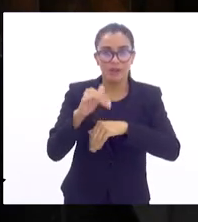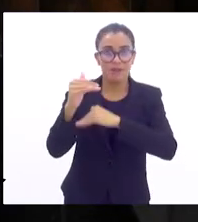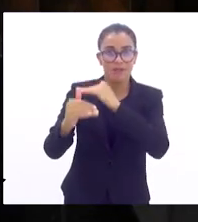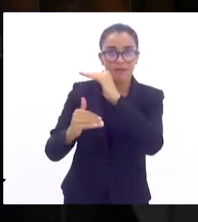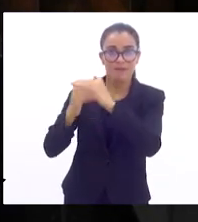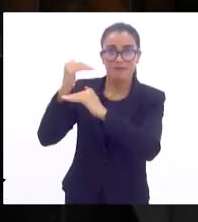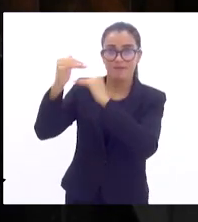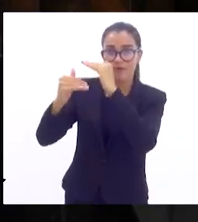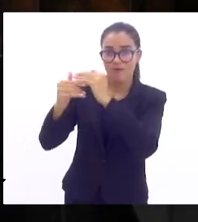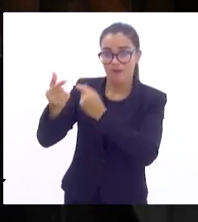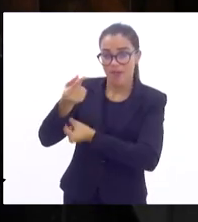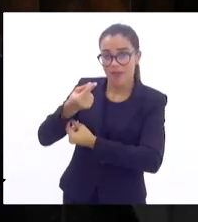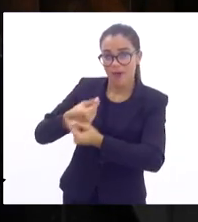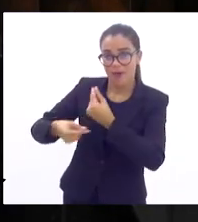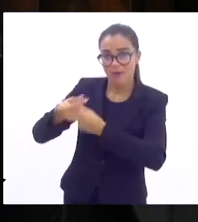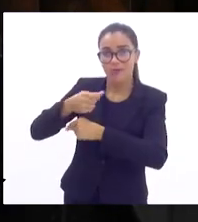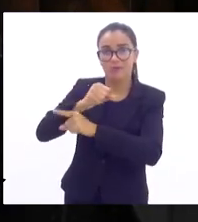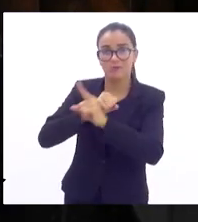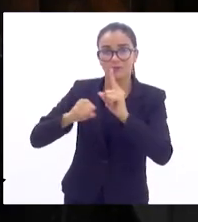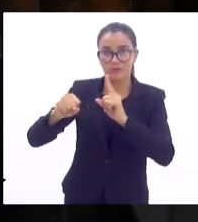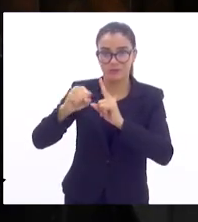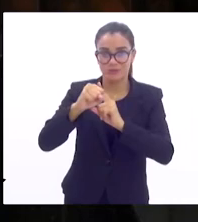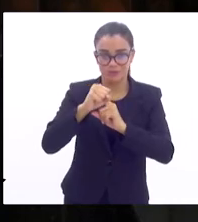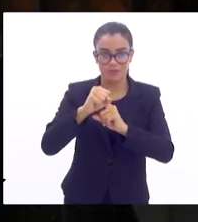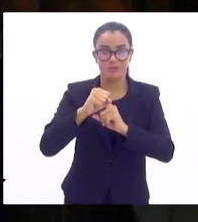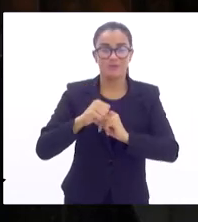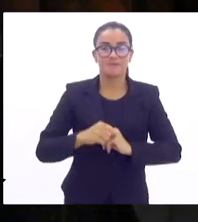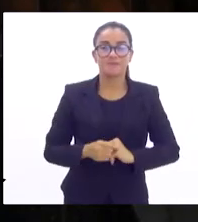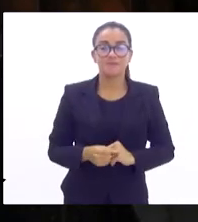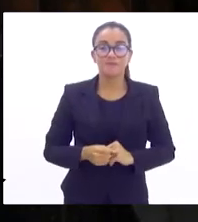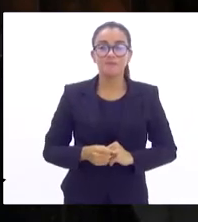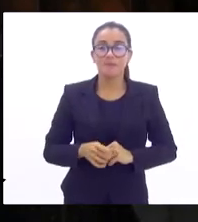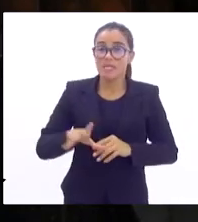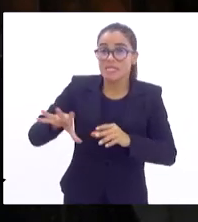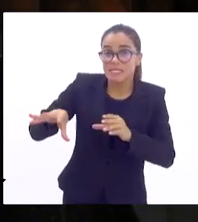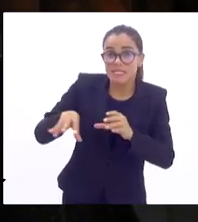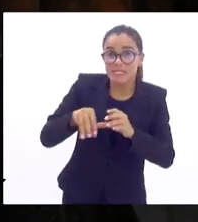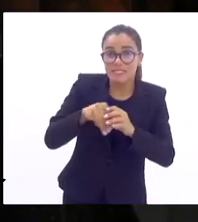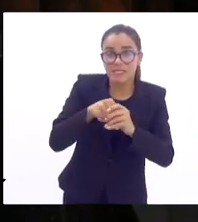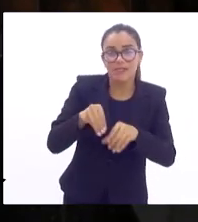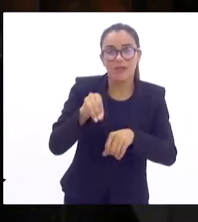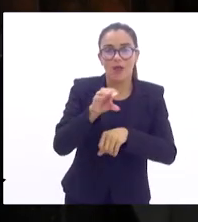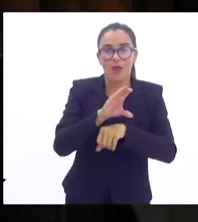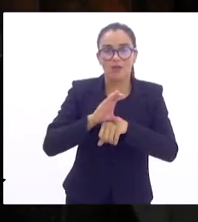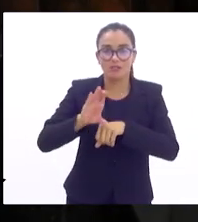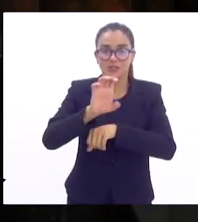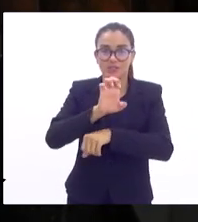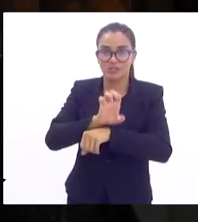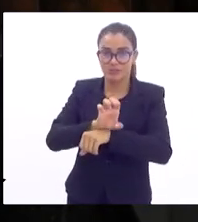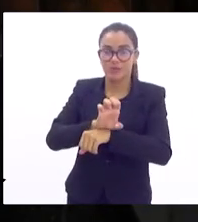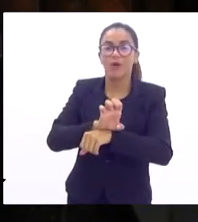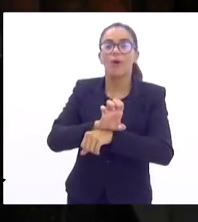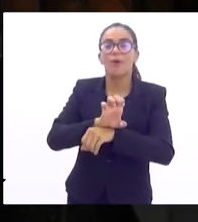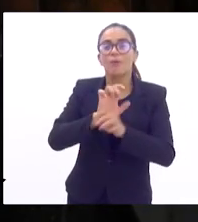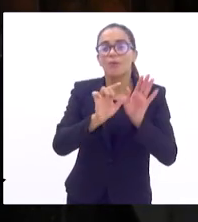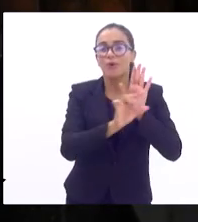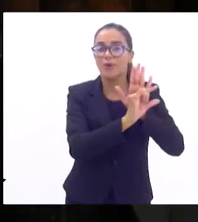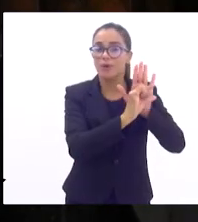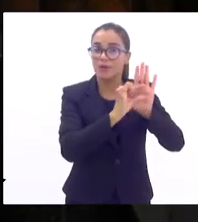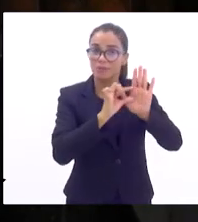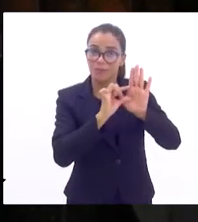econômico e social inserida na construção Estadual por emenda